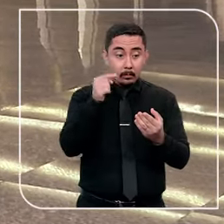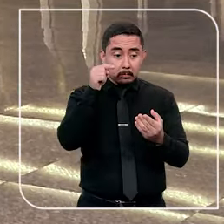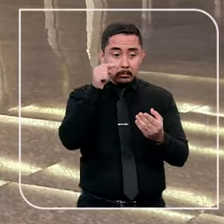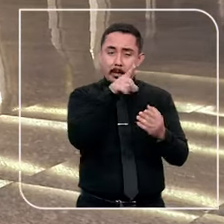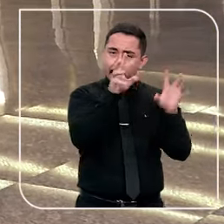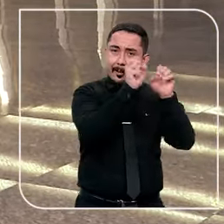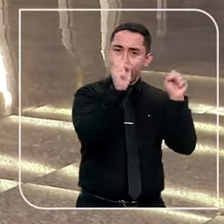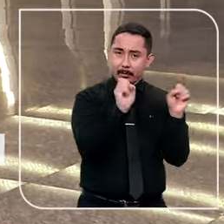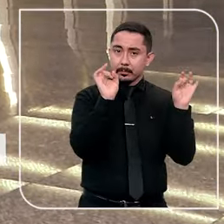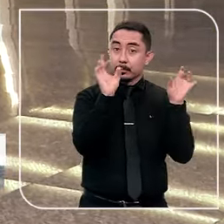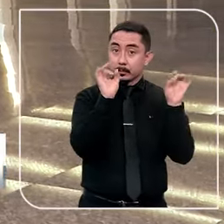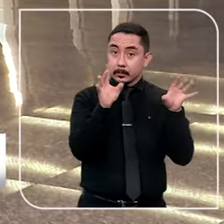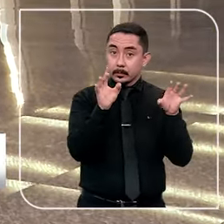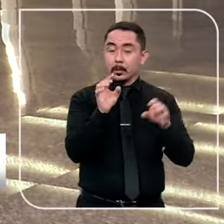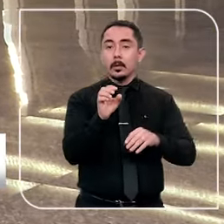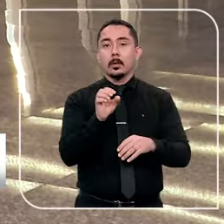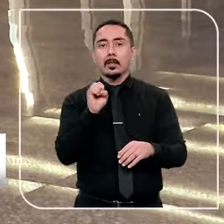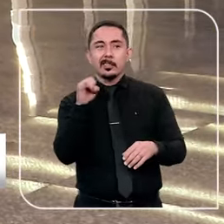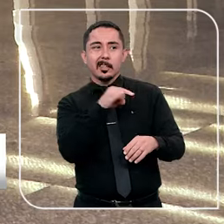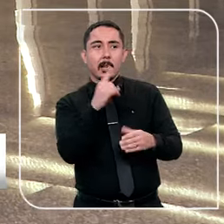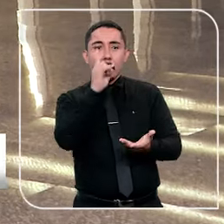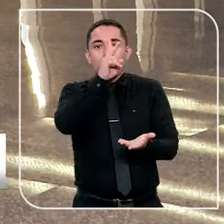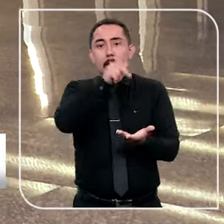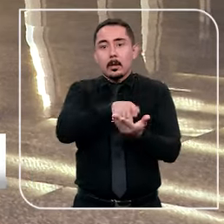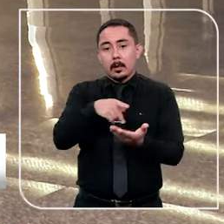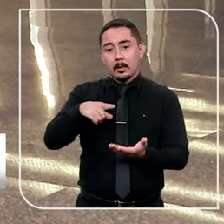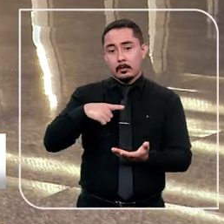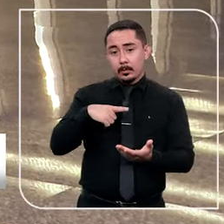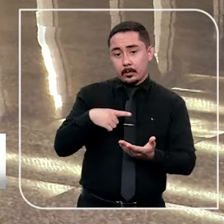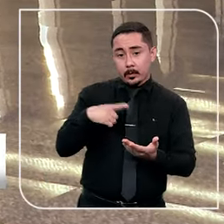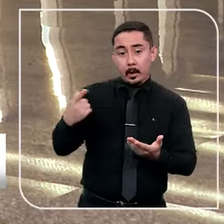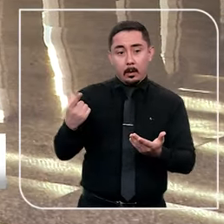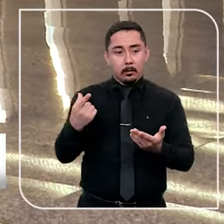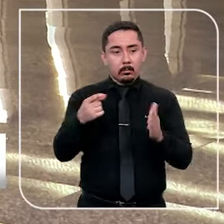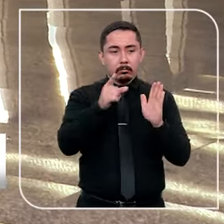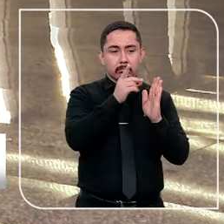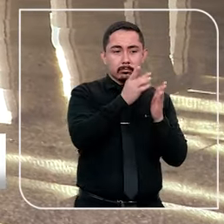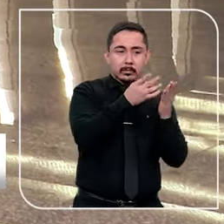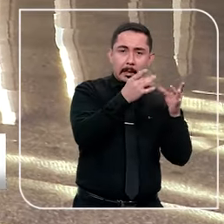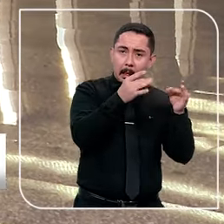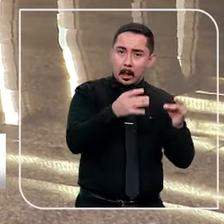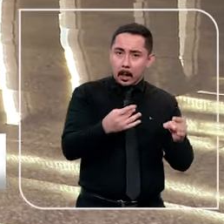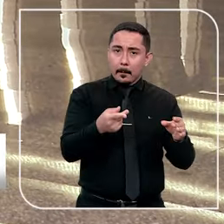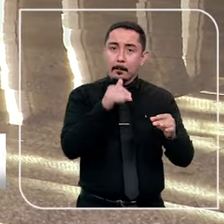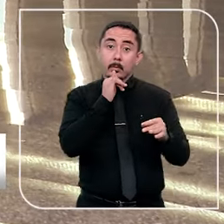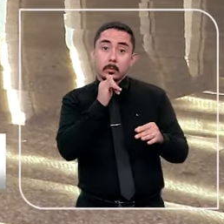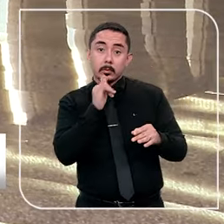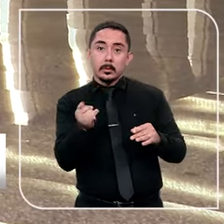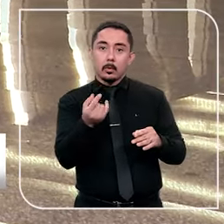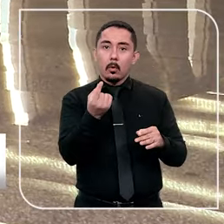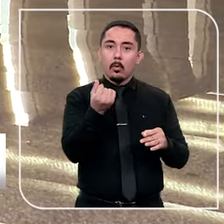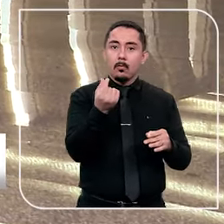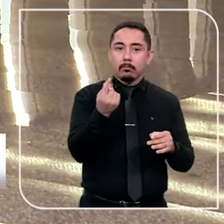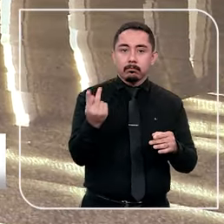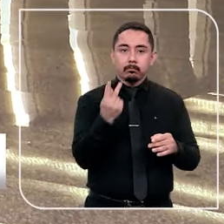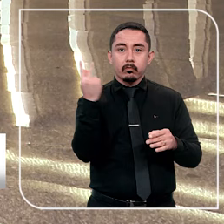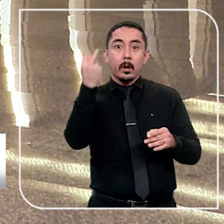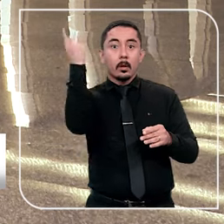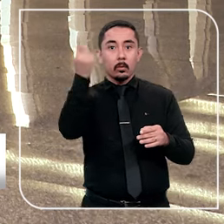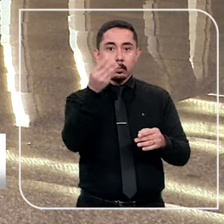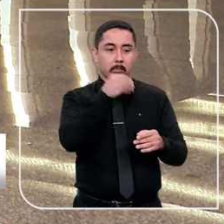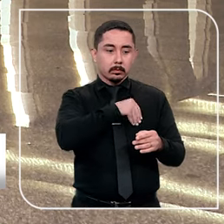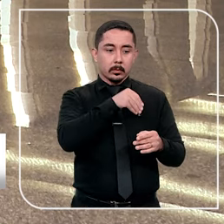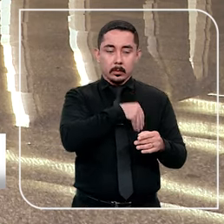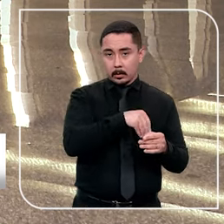processo aí na corte especial para decidir se é legítima a adoção de critérios objetivos por exemplo um certo valor de